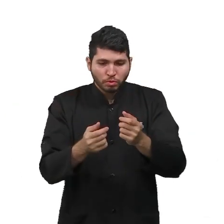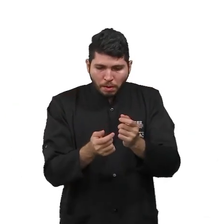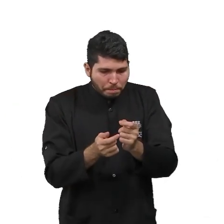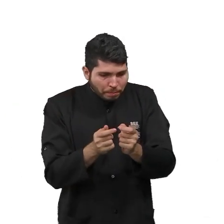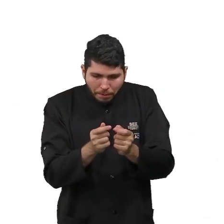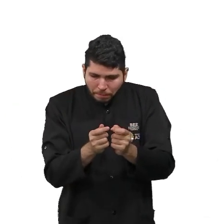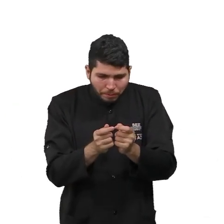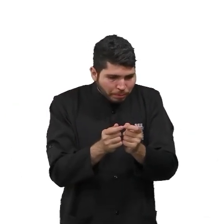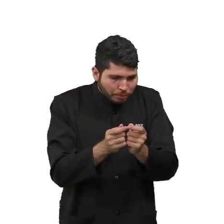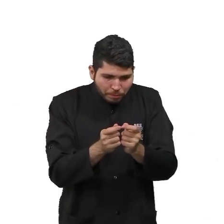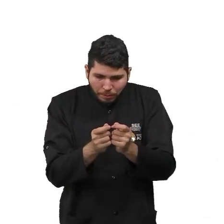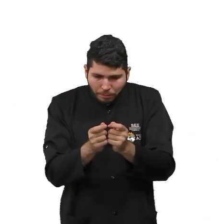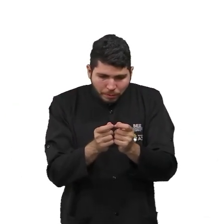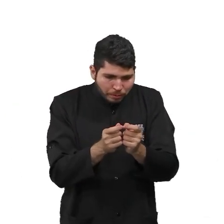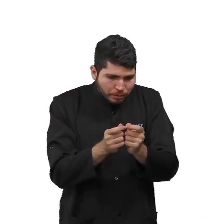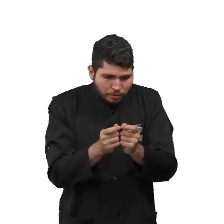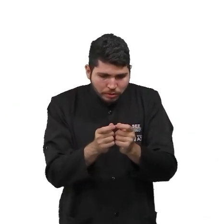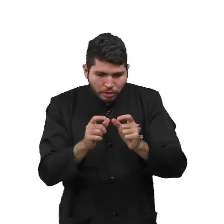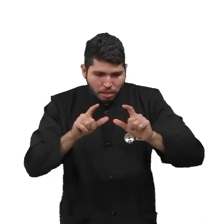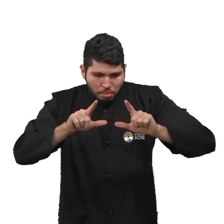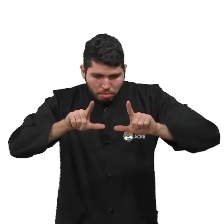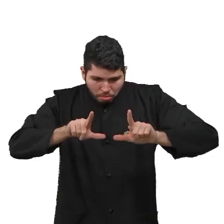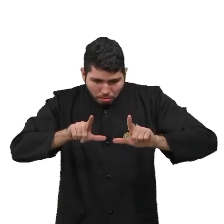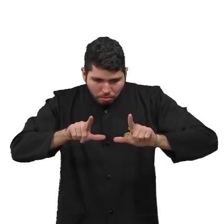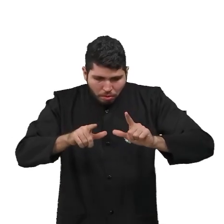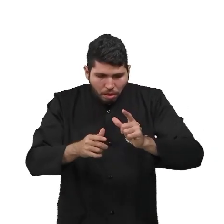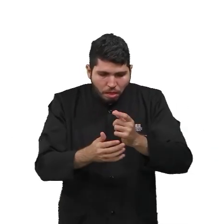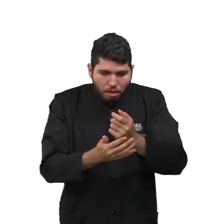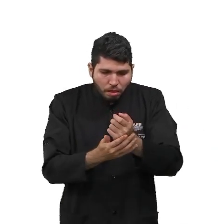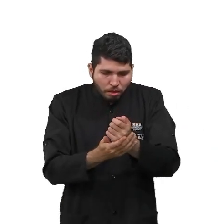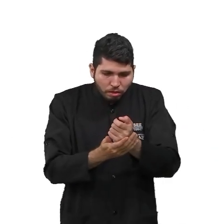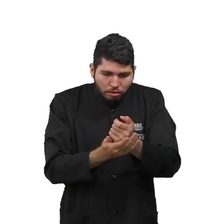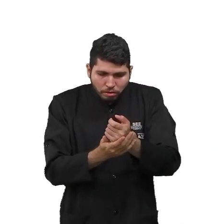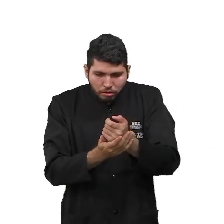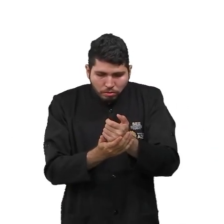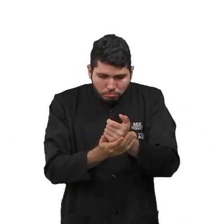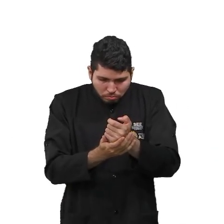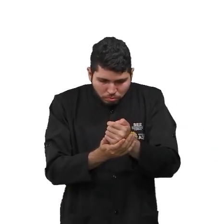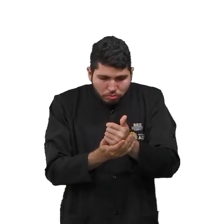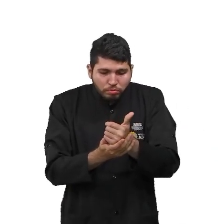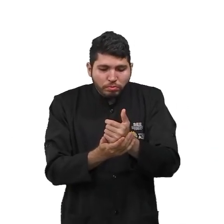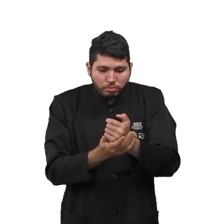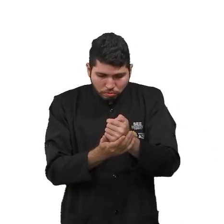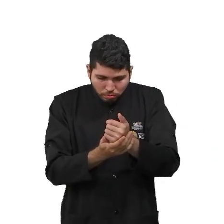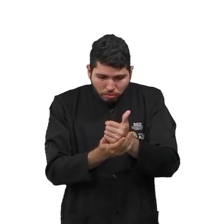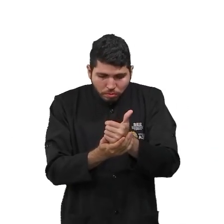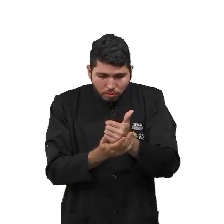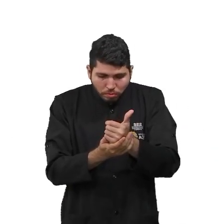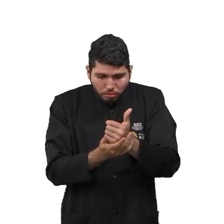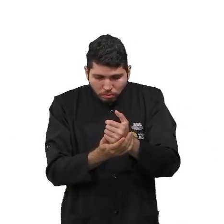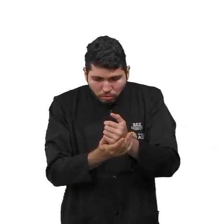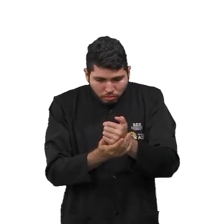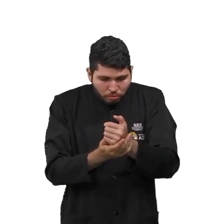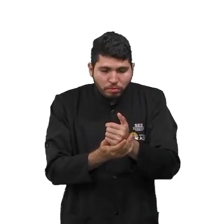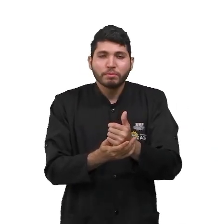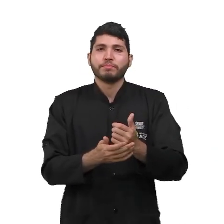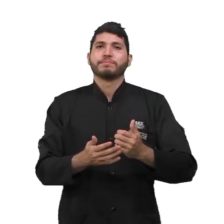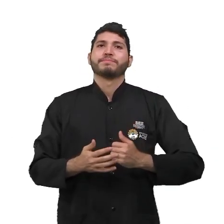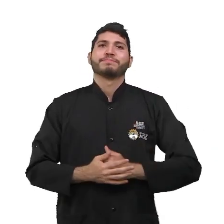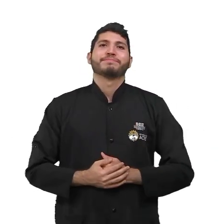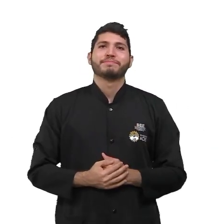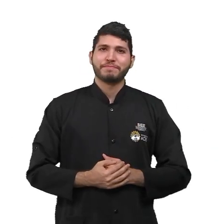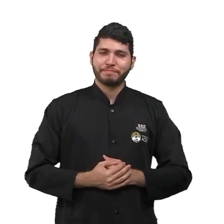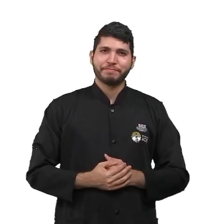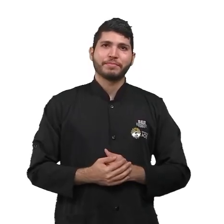a la pantalita del celular, del móvel, ou seja, mudou da televisão, agora todo mundo fica no celular. Ou seja,